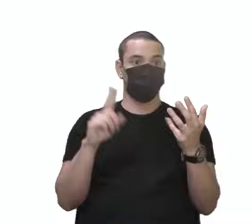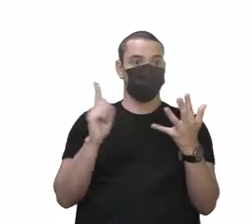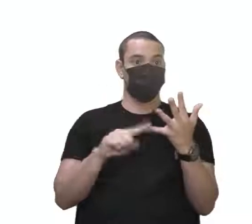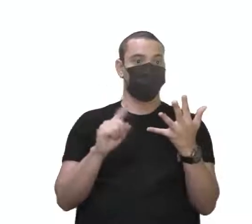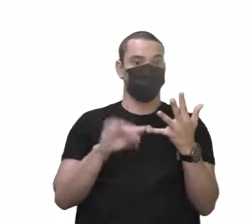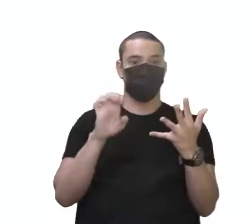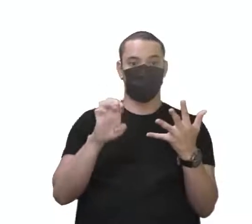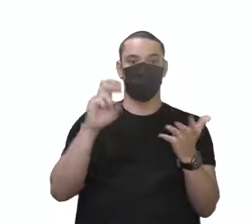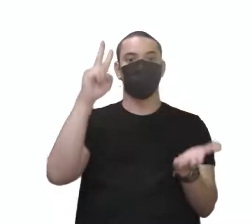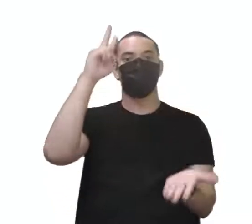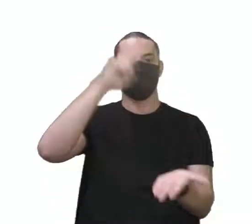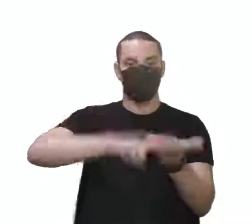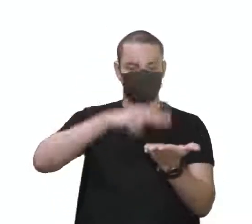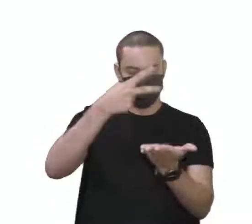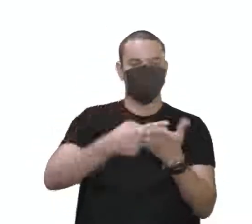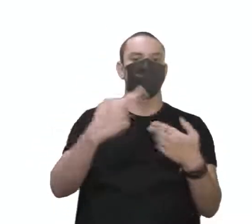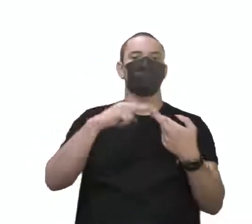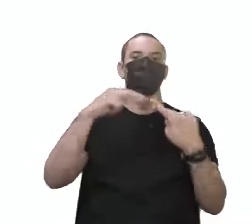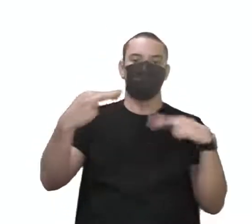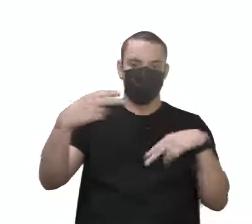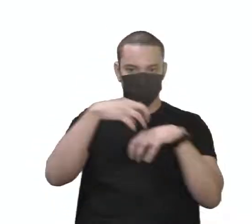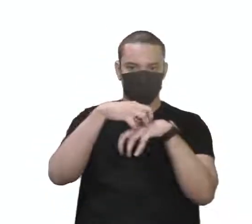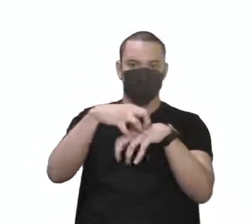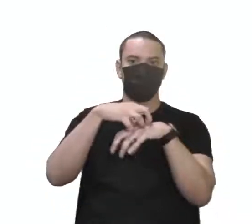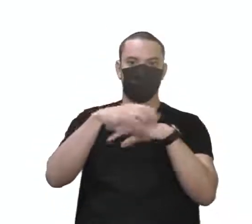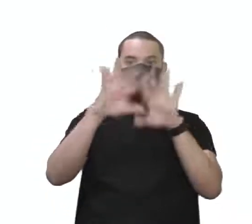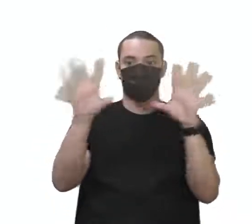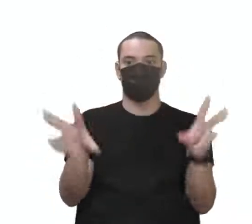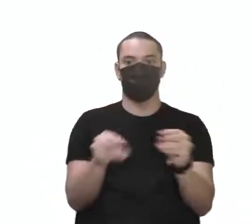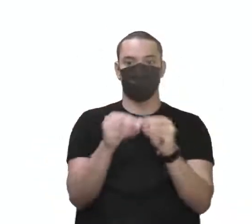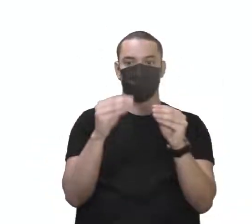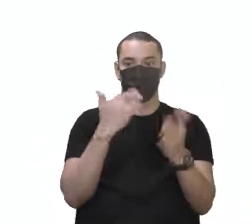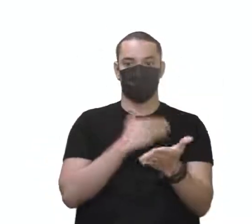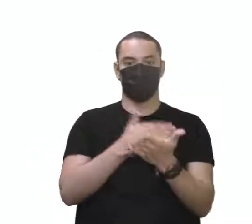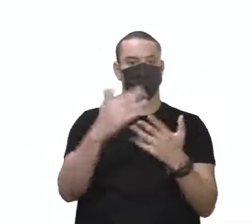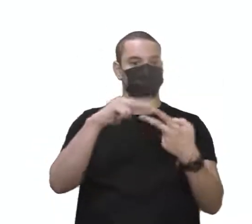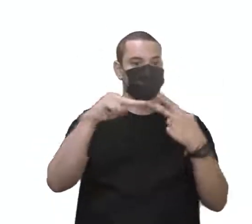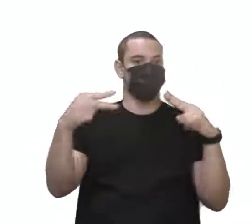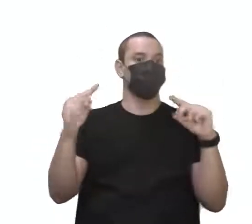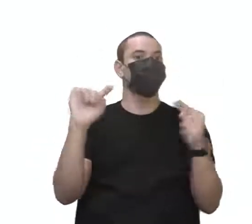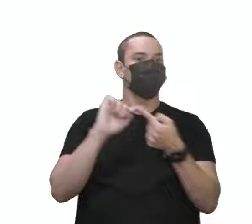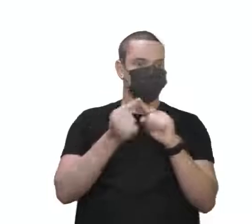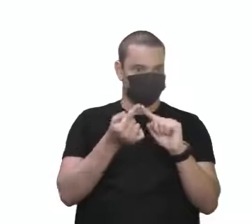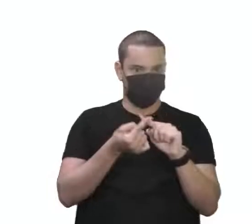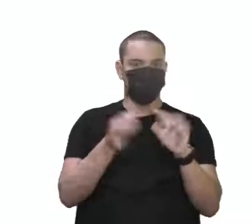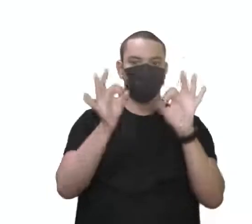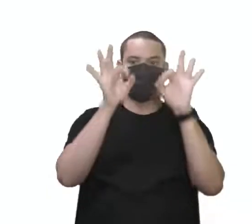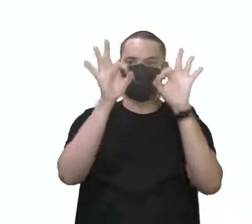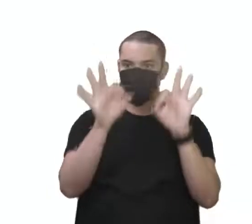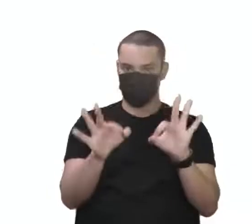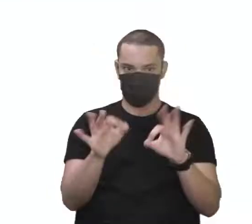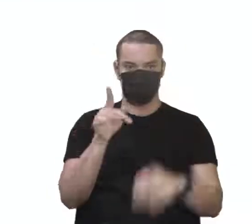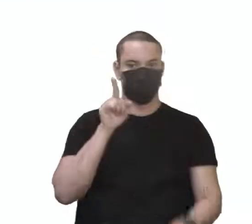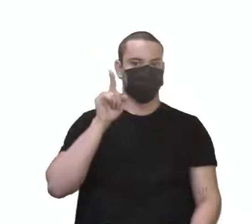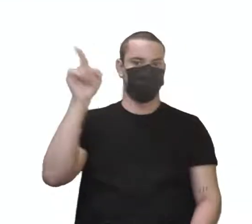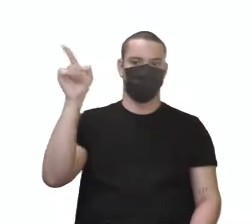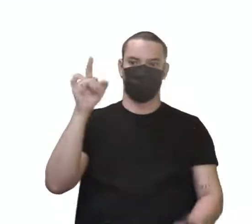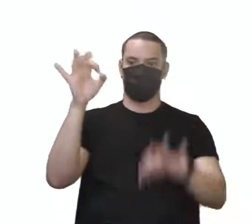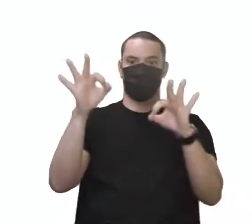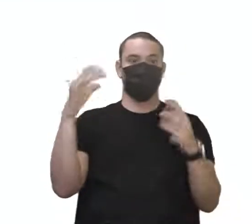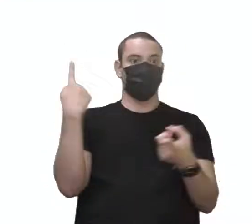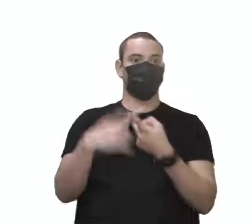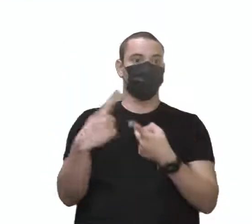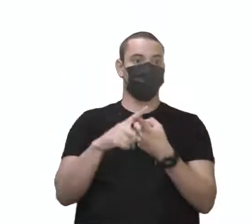E, da tradução do RNA mensageiro sintetizado a partir do DNA recombinante. E é essa a nossa questão,